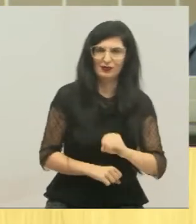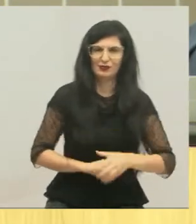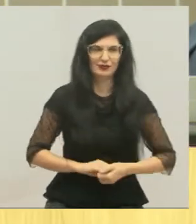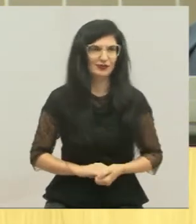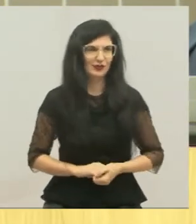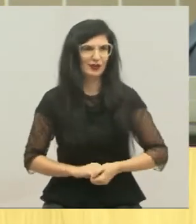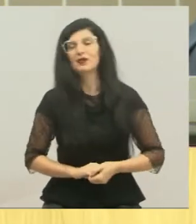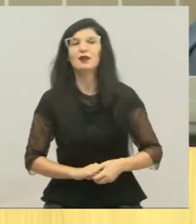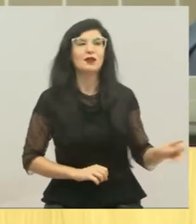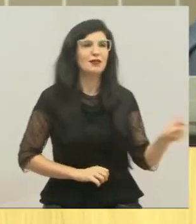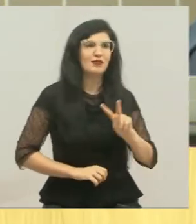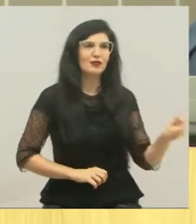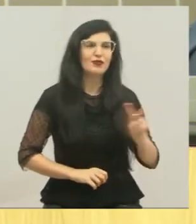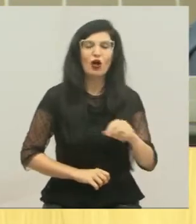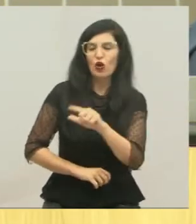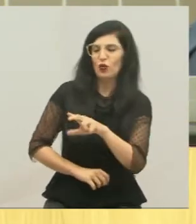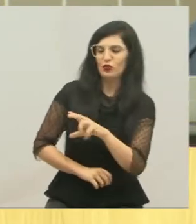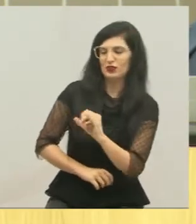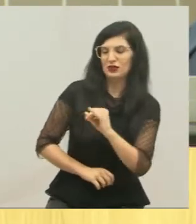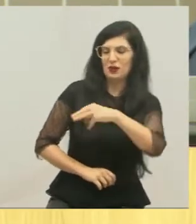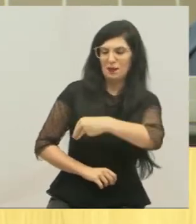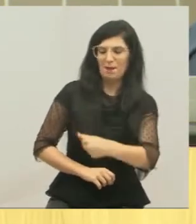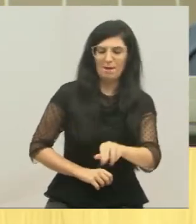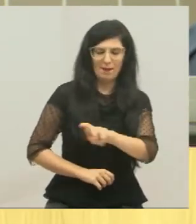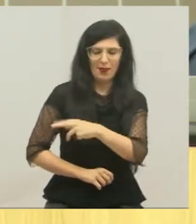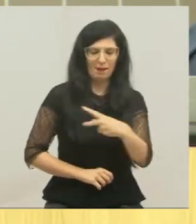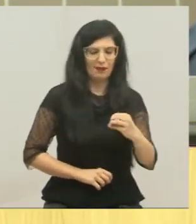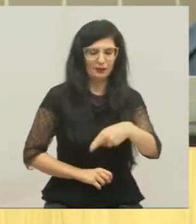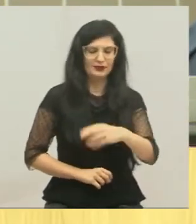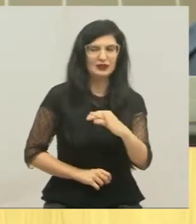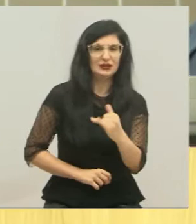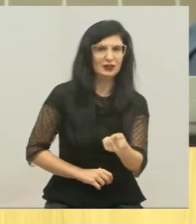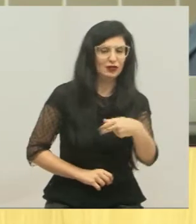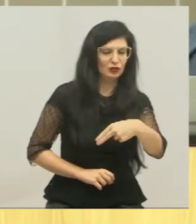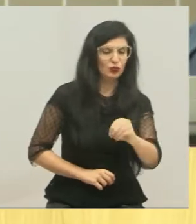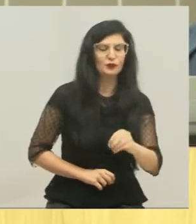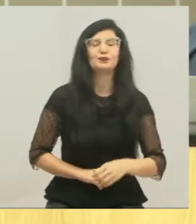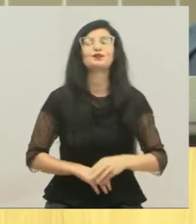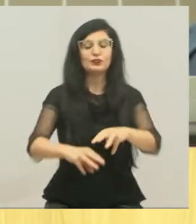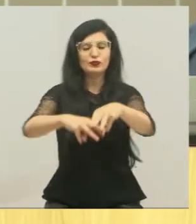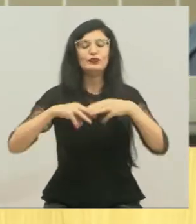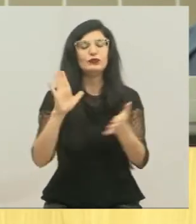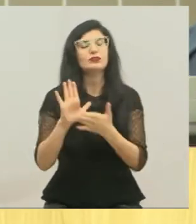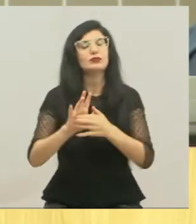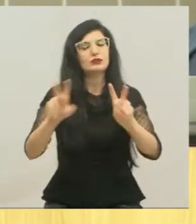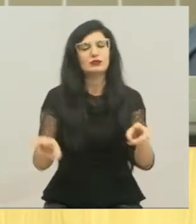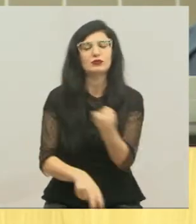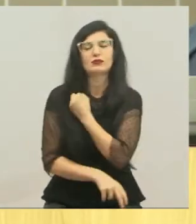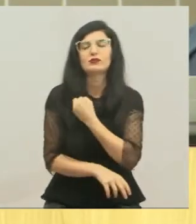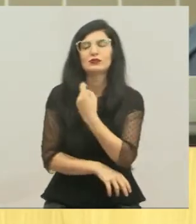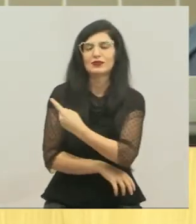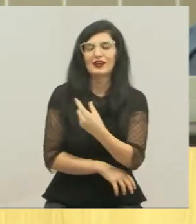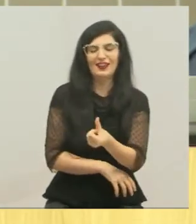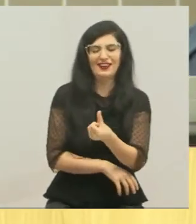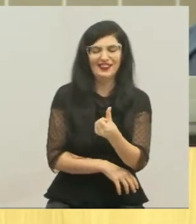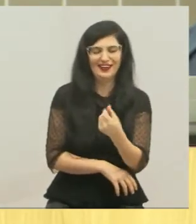2020, autoria vereadora Lucimar Ponciano. Moção número